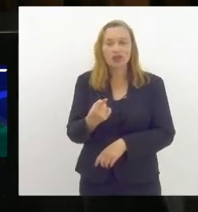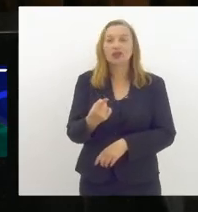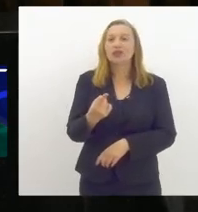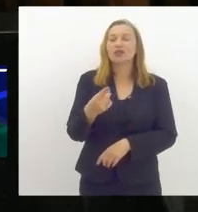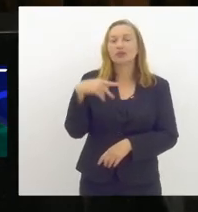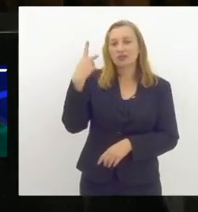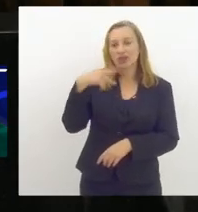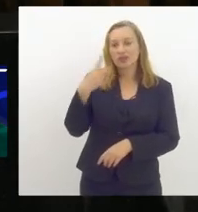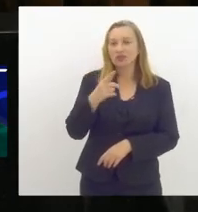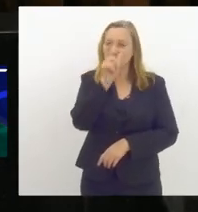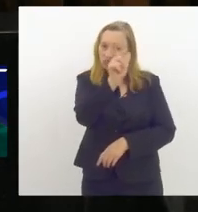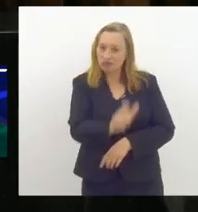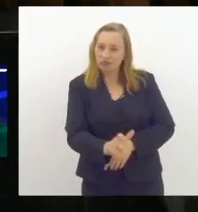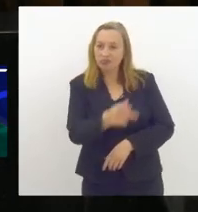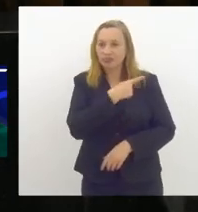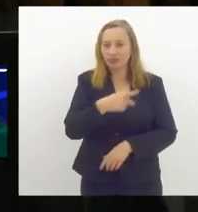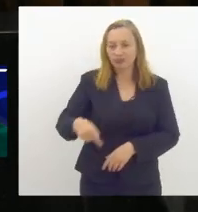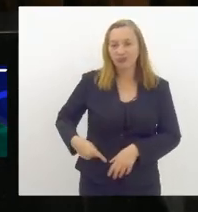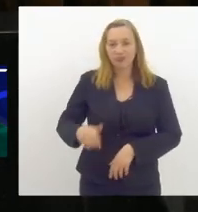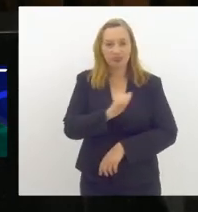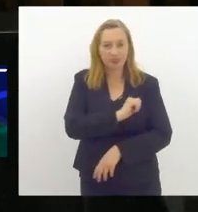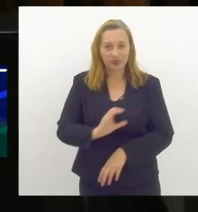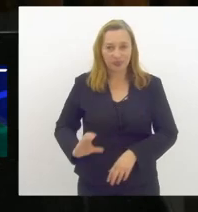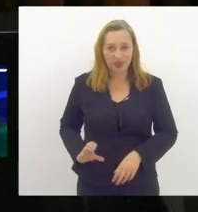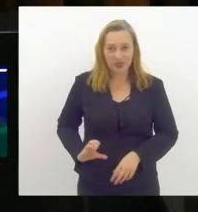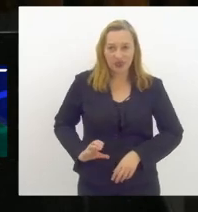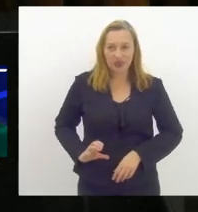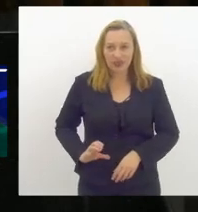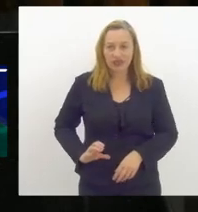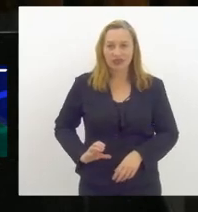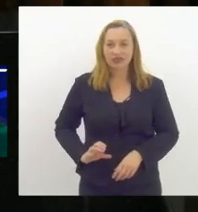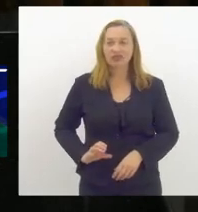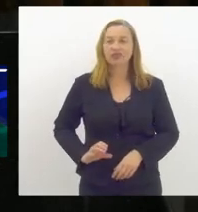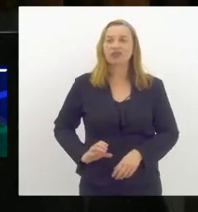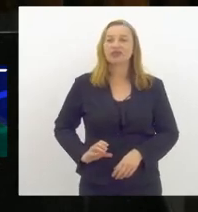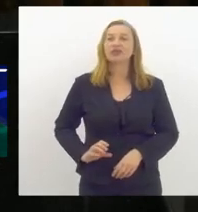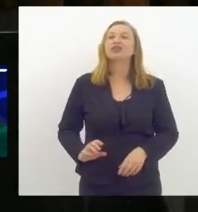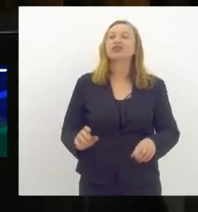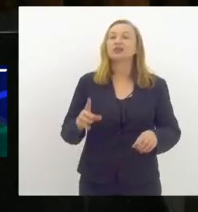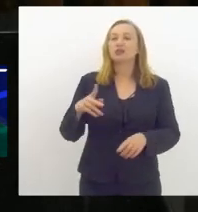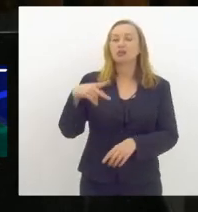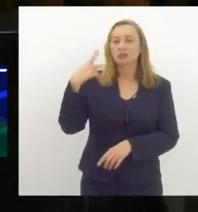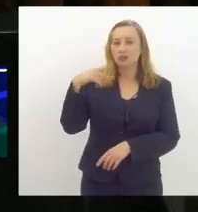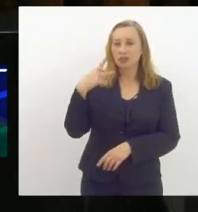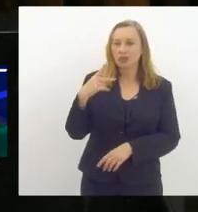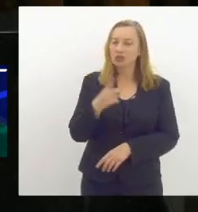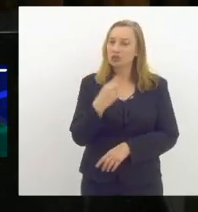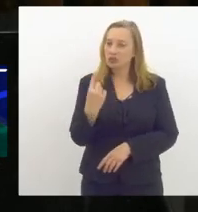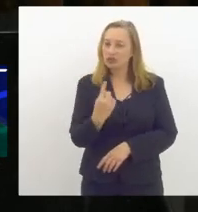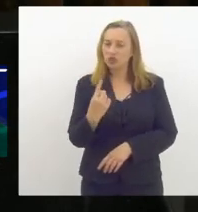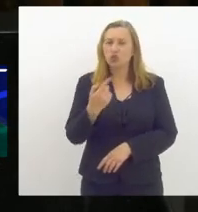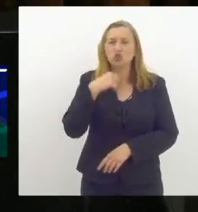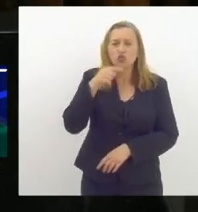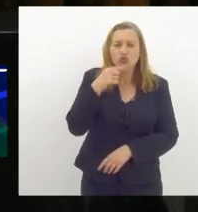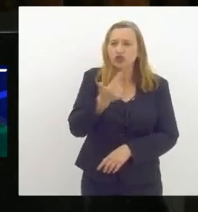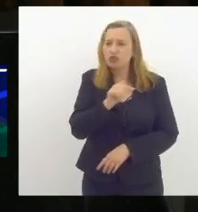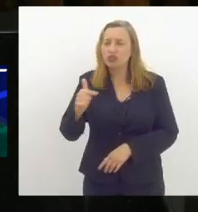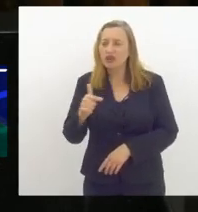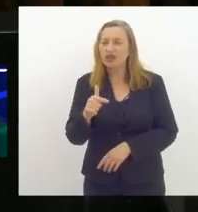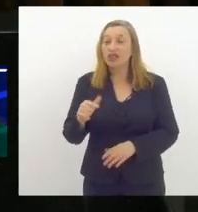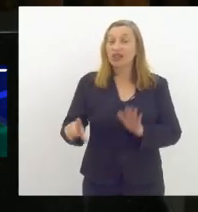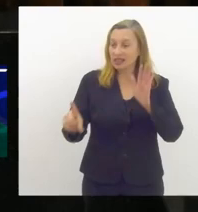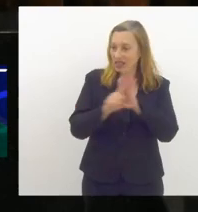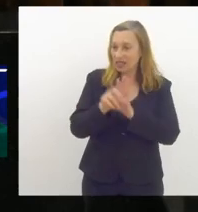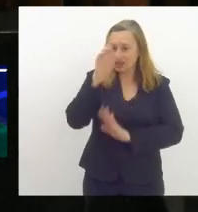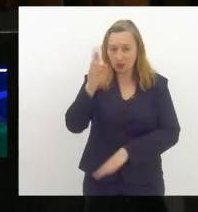Parlamento na figura do presidente André Ceciliano sendo de Vanguarda O parlamento Fluminense eu não tenho dúvida que as a lei